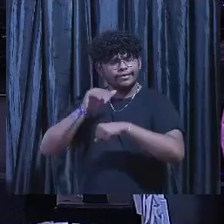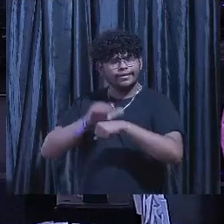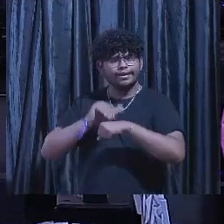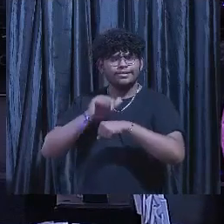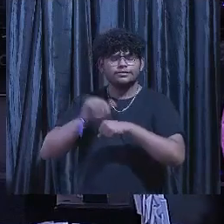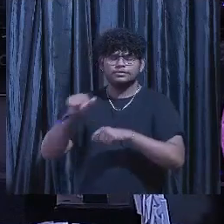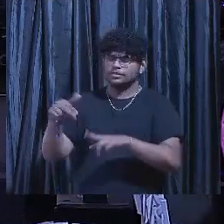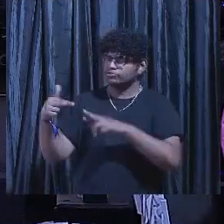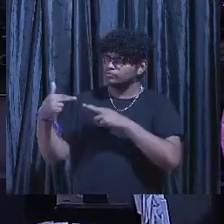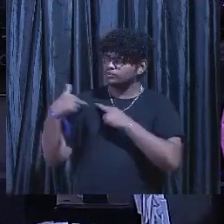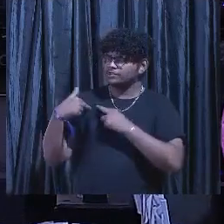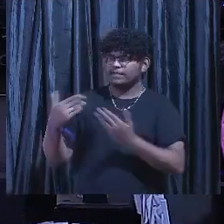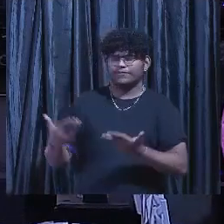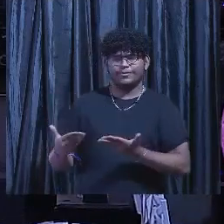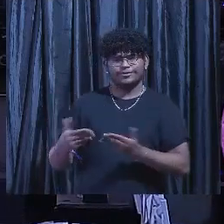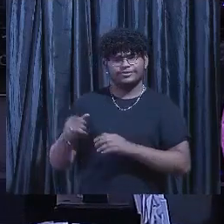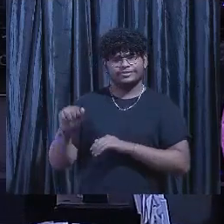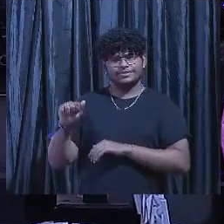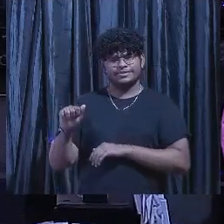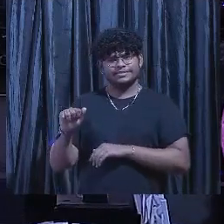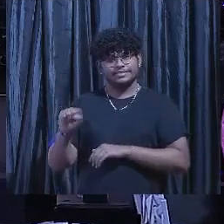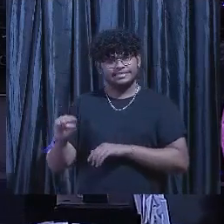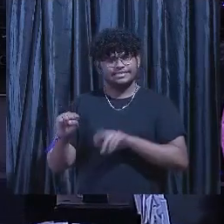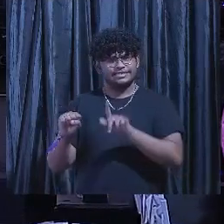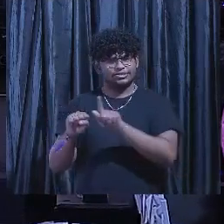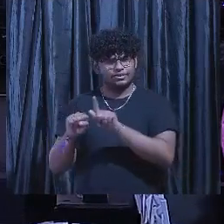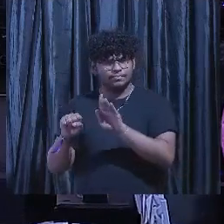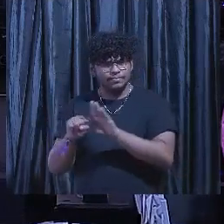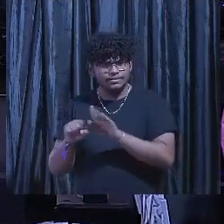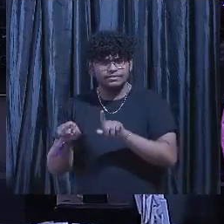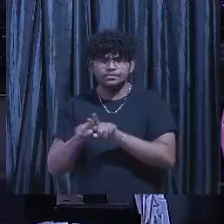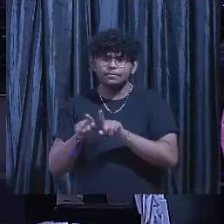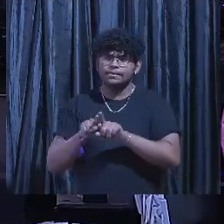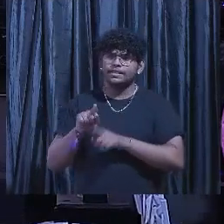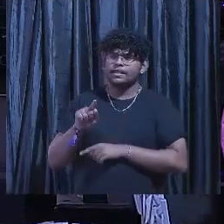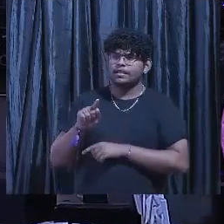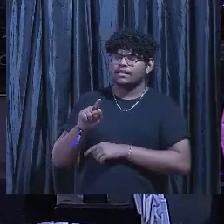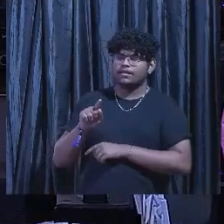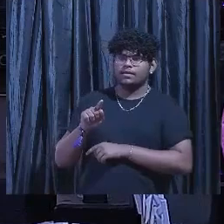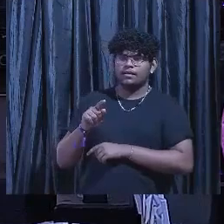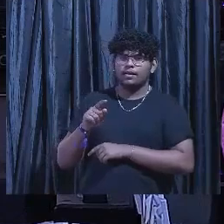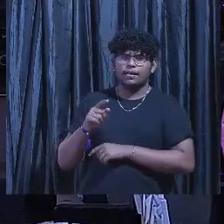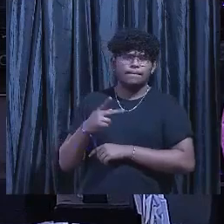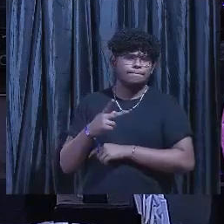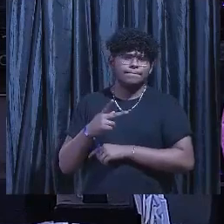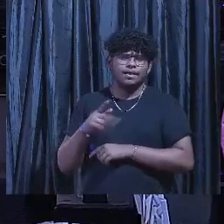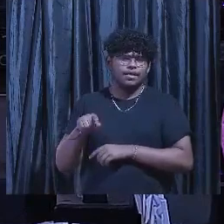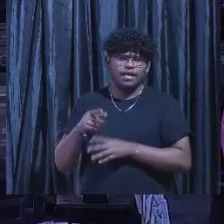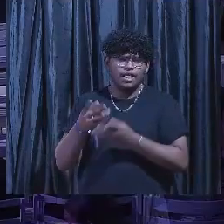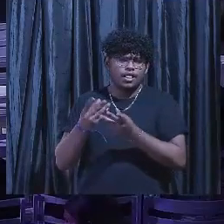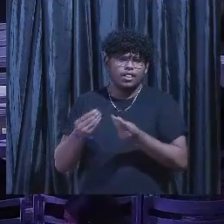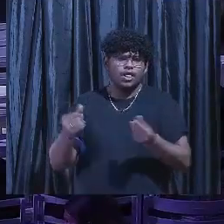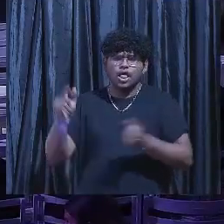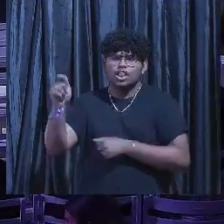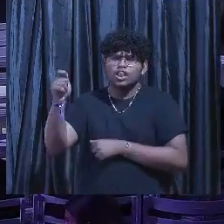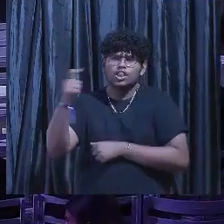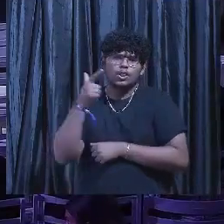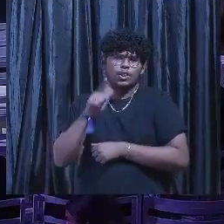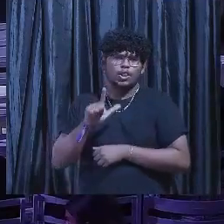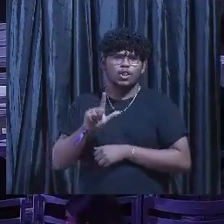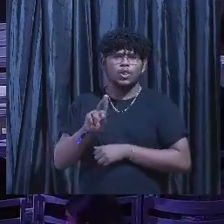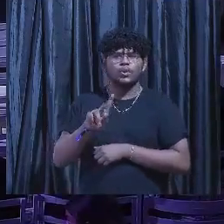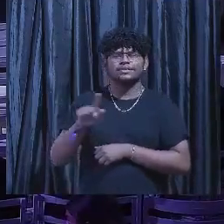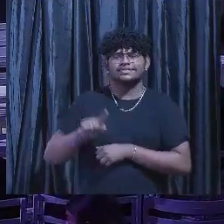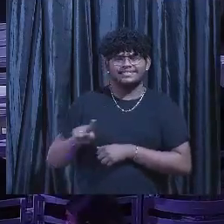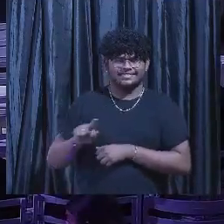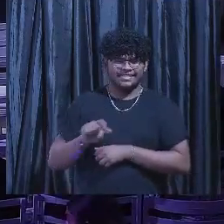está vivendo aqui, o que a gente vai viver mais durante o ano, que é Pura Luz. Pura Luz. Vem para o palco a